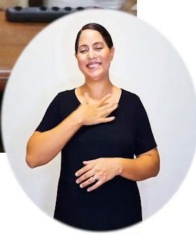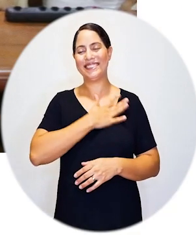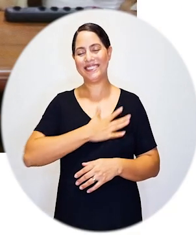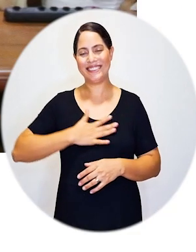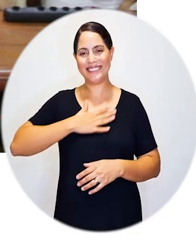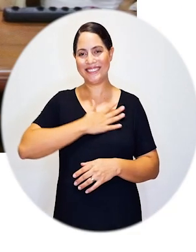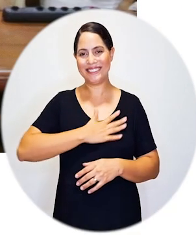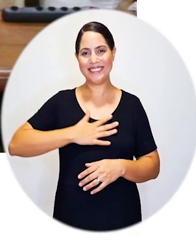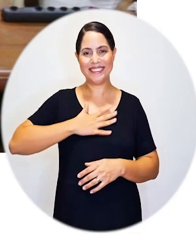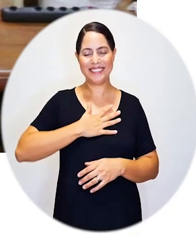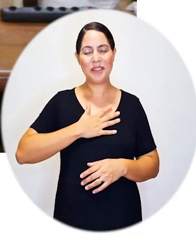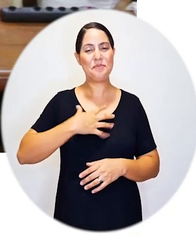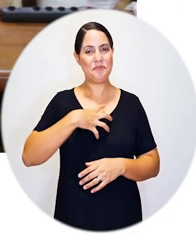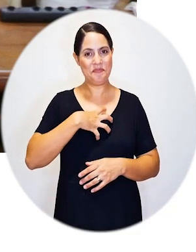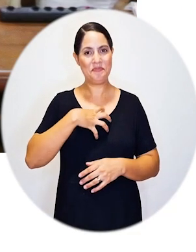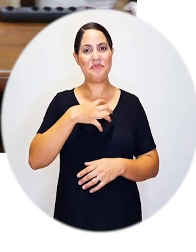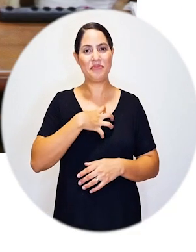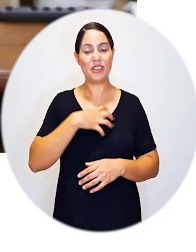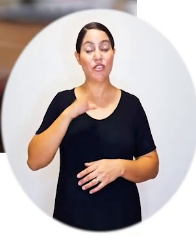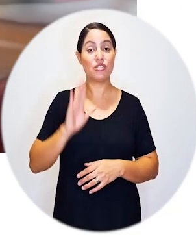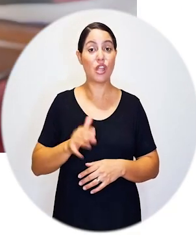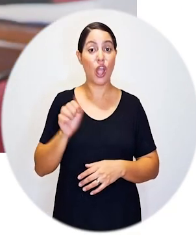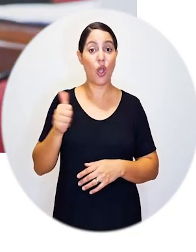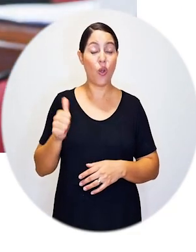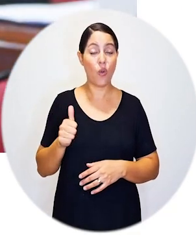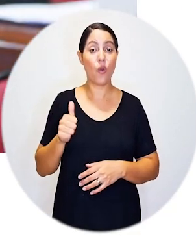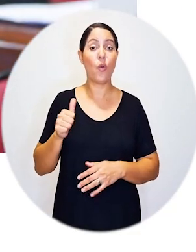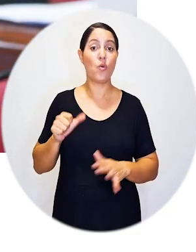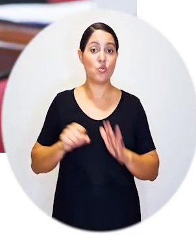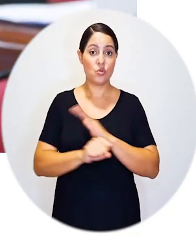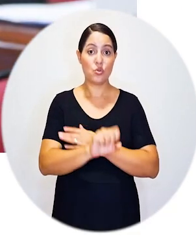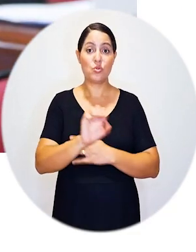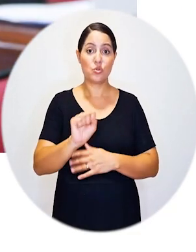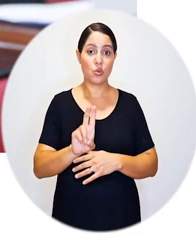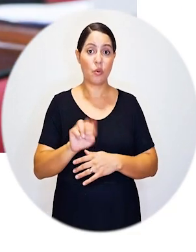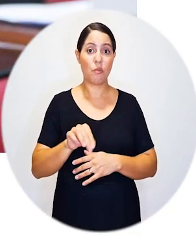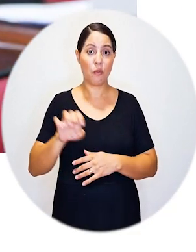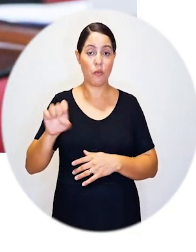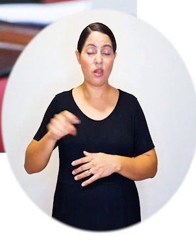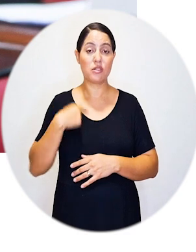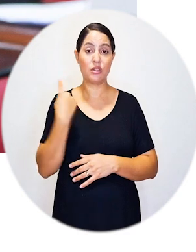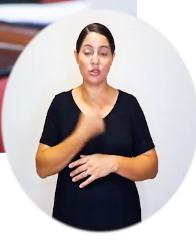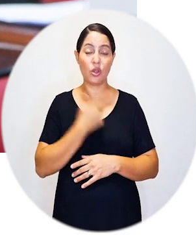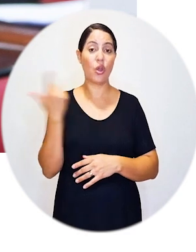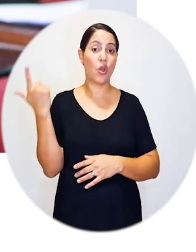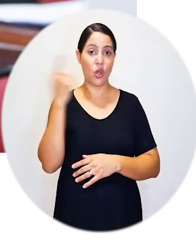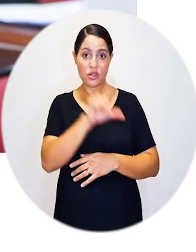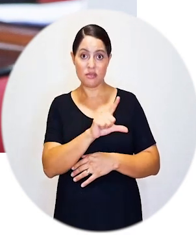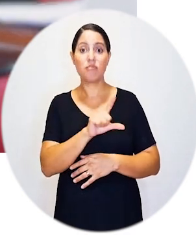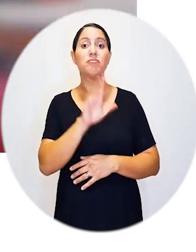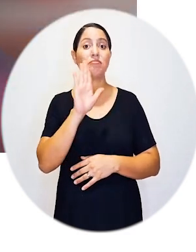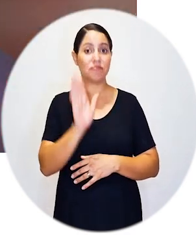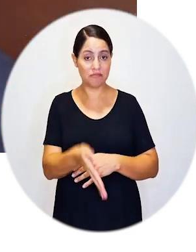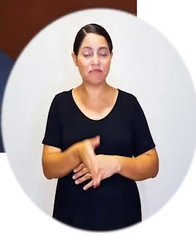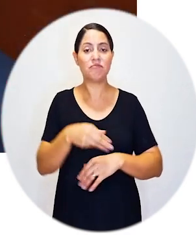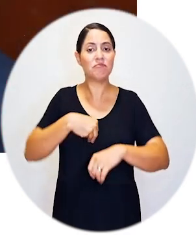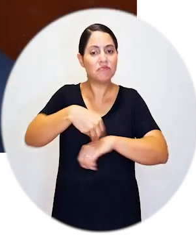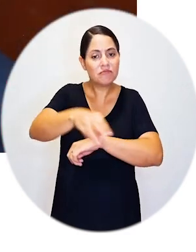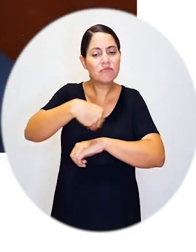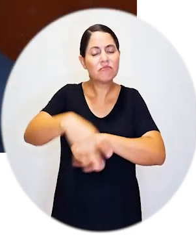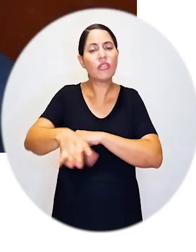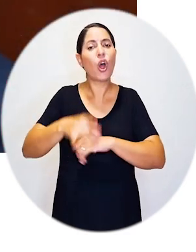Brasil. Ficamos muito satisfeitos com os resultados, editamos 11 súmulas, das 21 súmulas do órgão especial, 11 foram editadas na atual